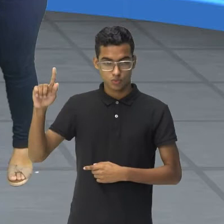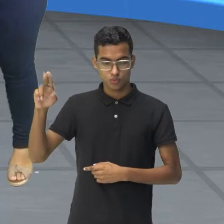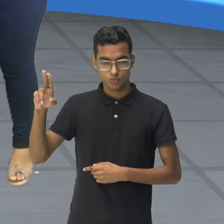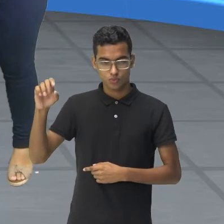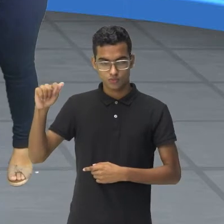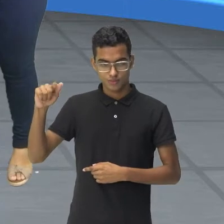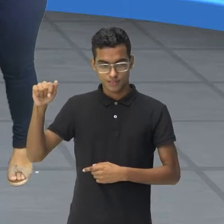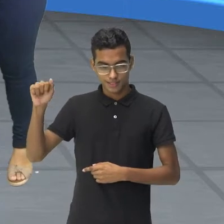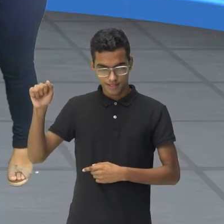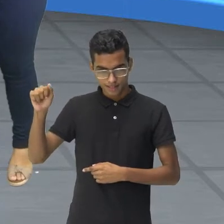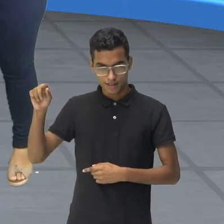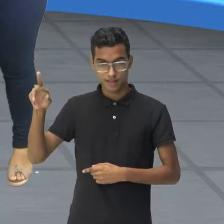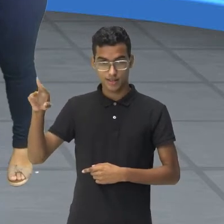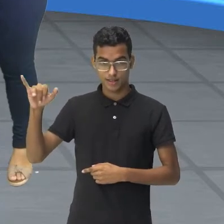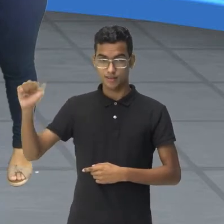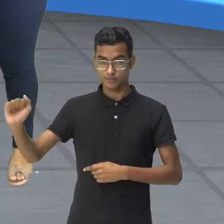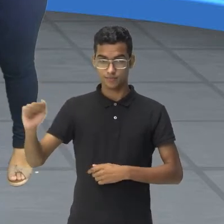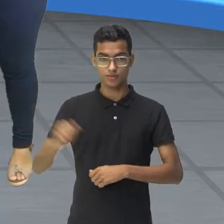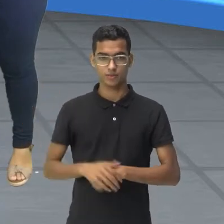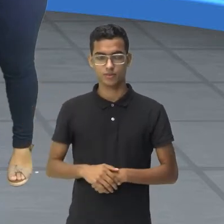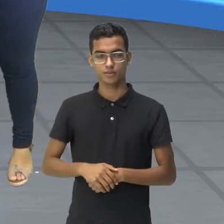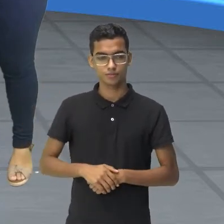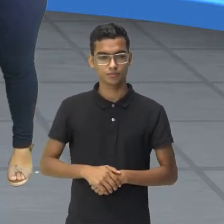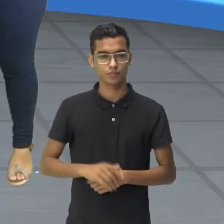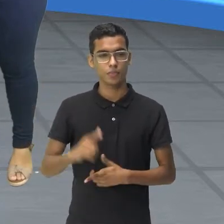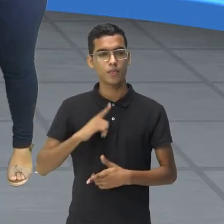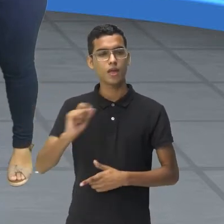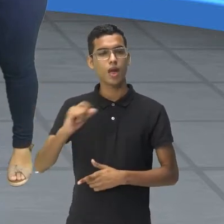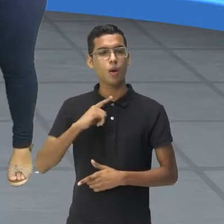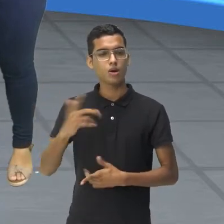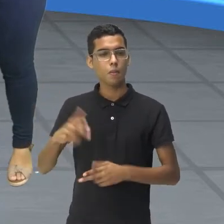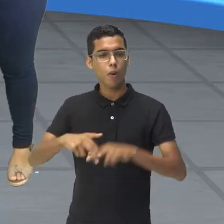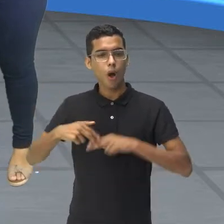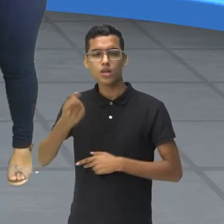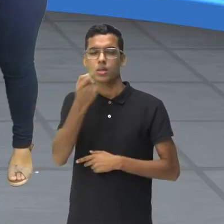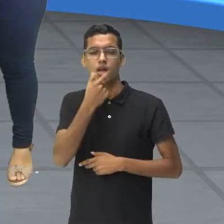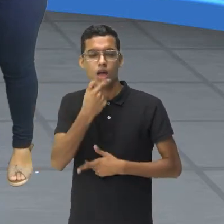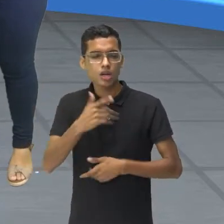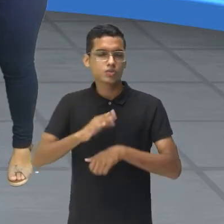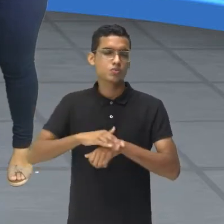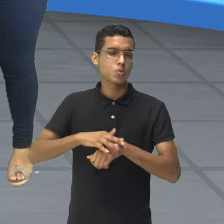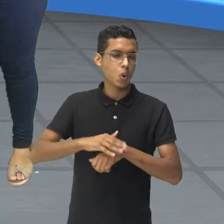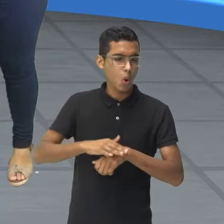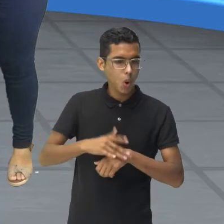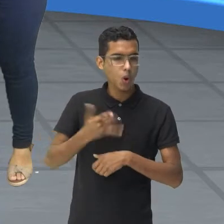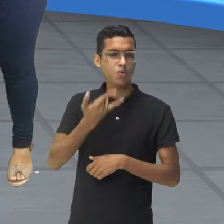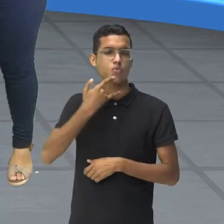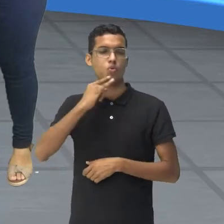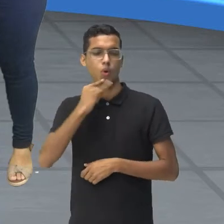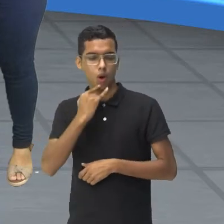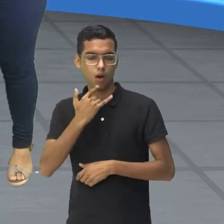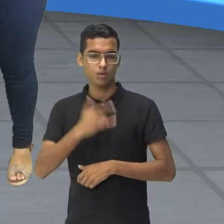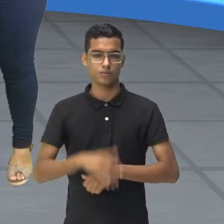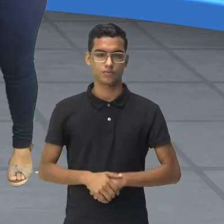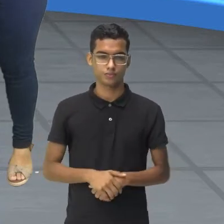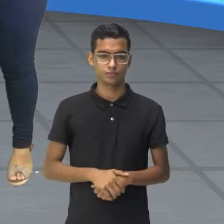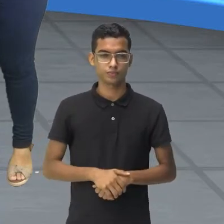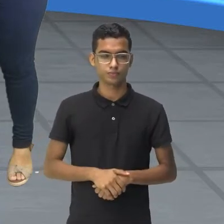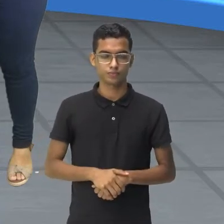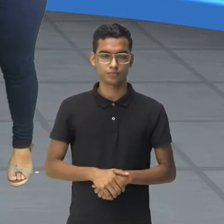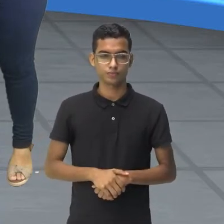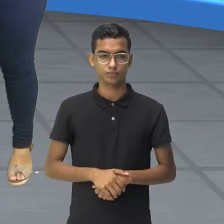algumas doenças ou até mesmo do alcoolismo. Então, bastante atenção à alimentação para que a gente não